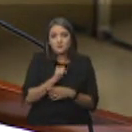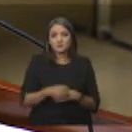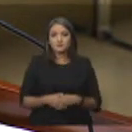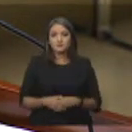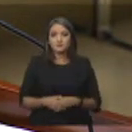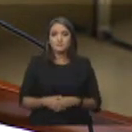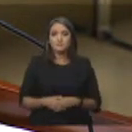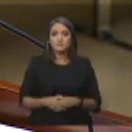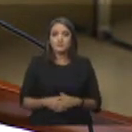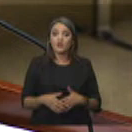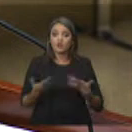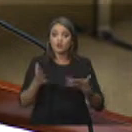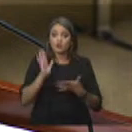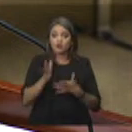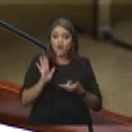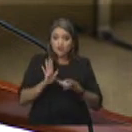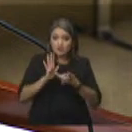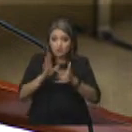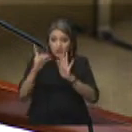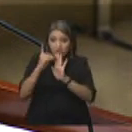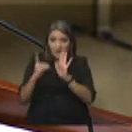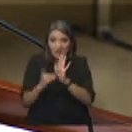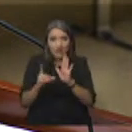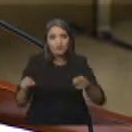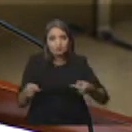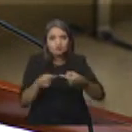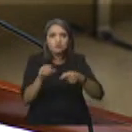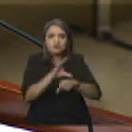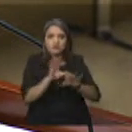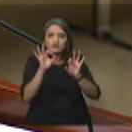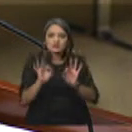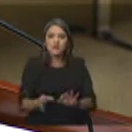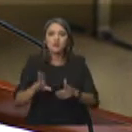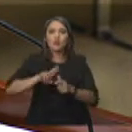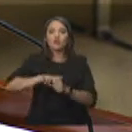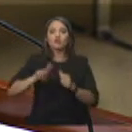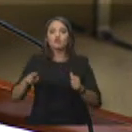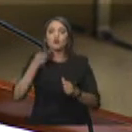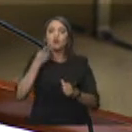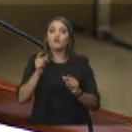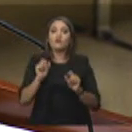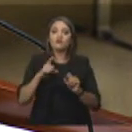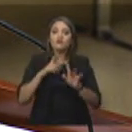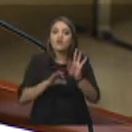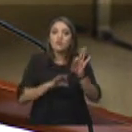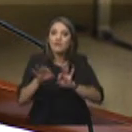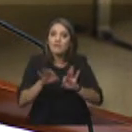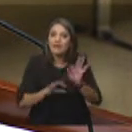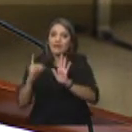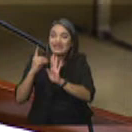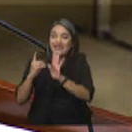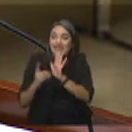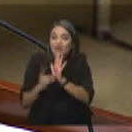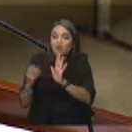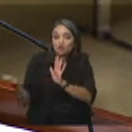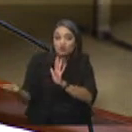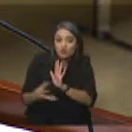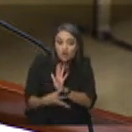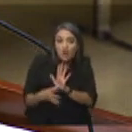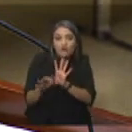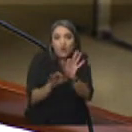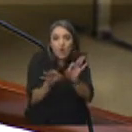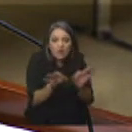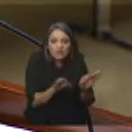que plenamente demonstrada a validade do decreto, a AGU deixa registrado que está sendo formulado um novo decreto. E, nessa ótica